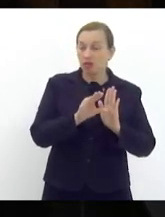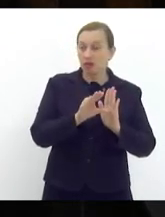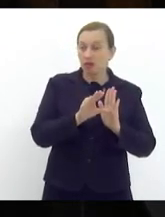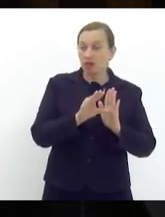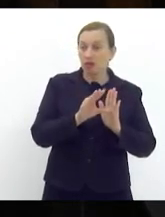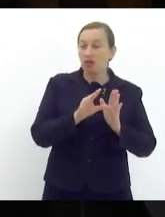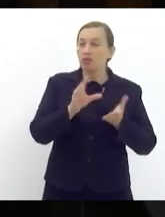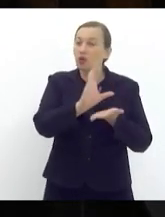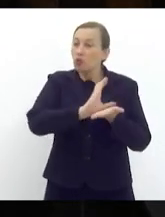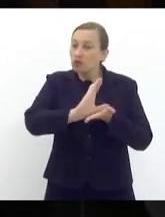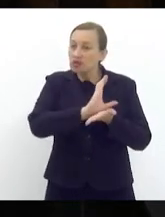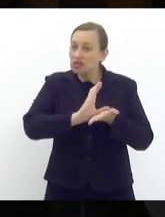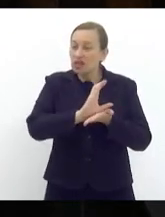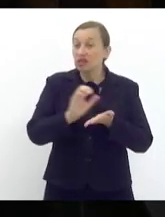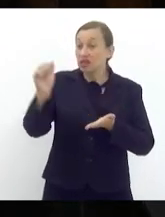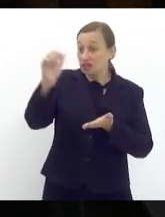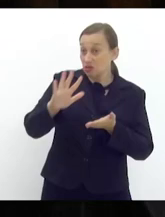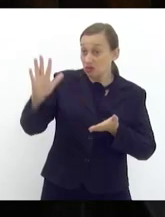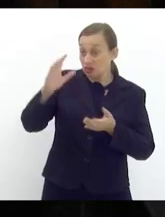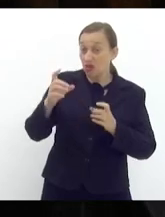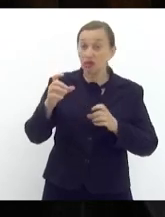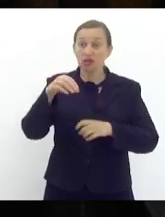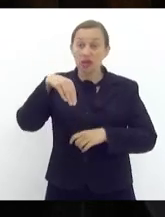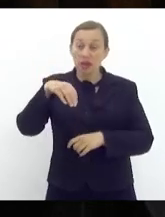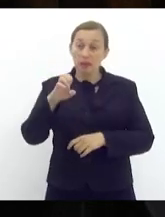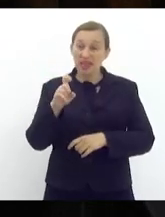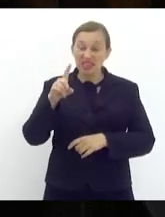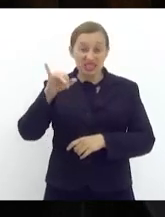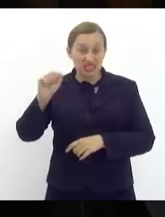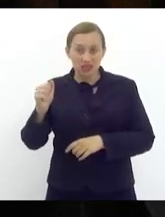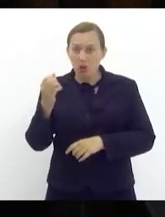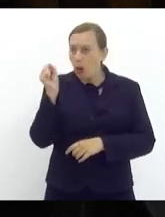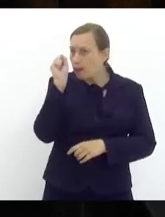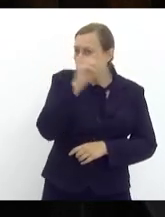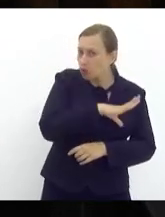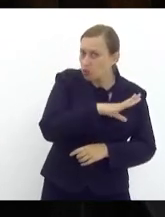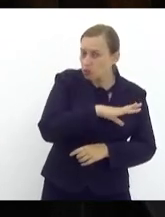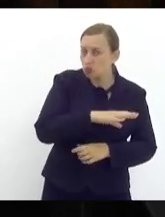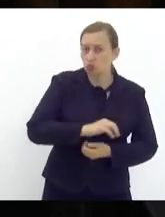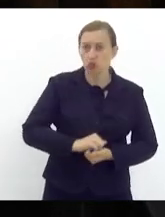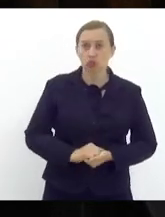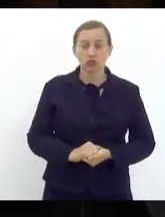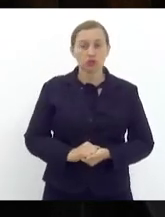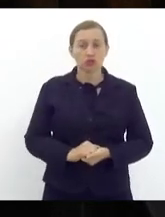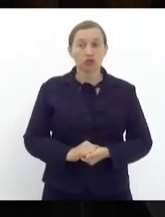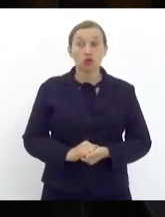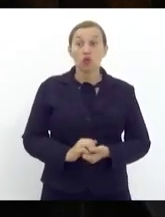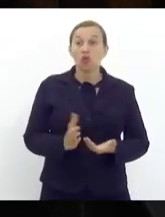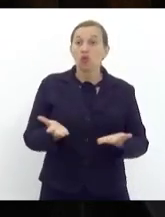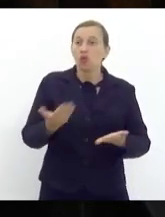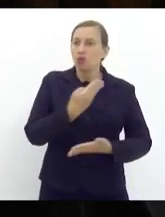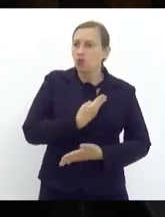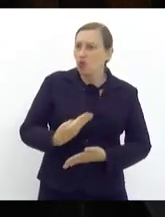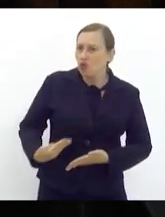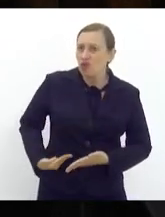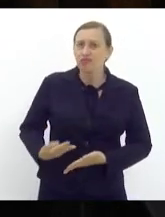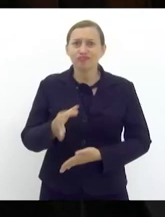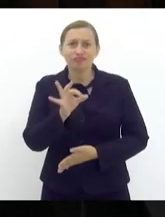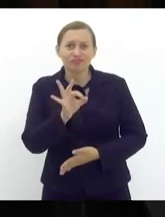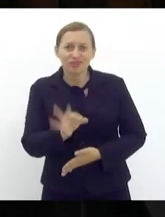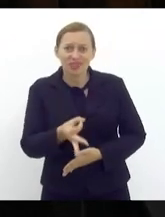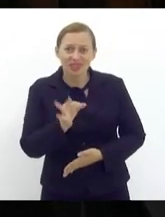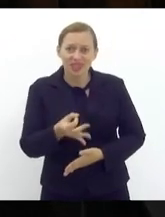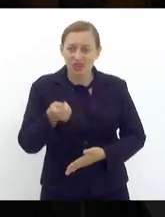de Medicina. Quer dizer, é um verdadeiro absurdo. É o governo, de fato, de